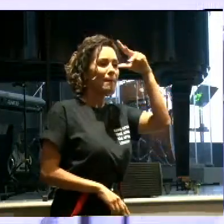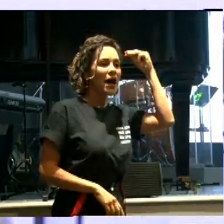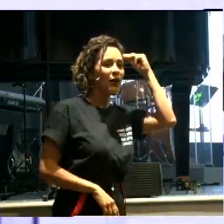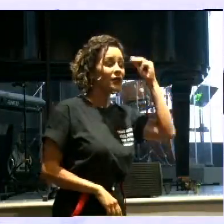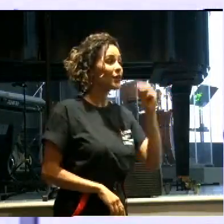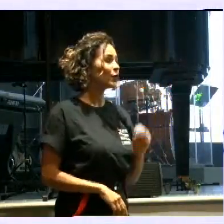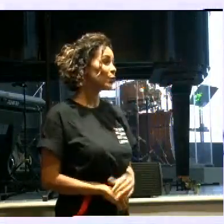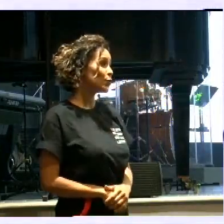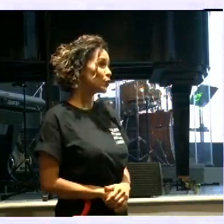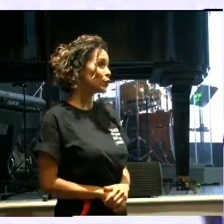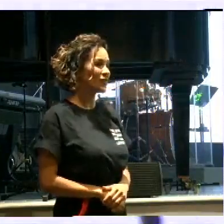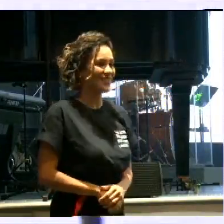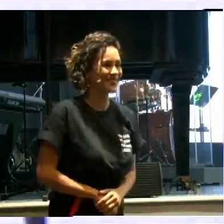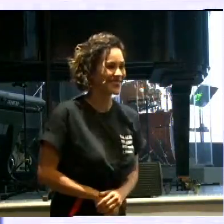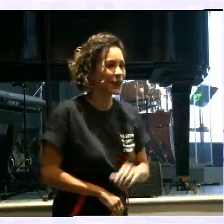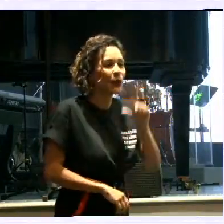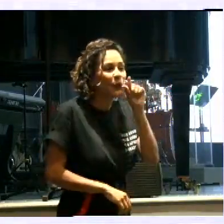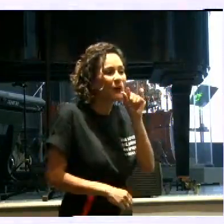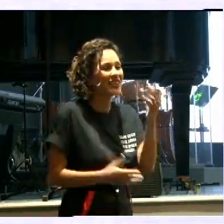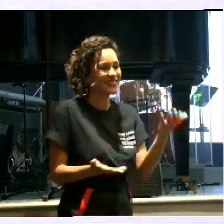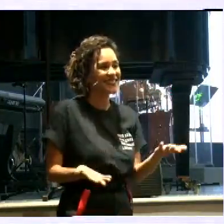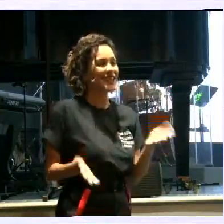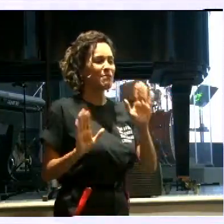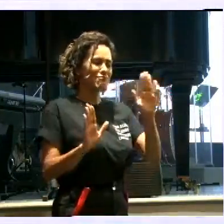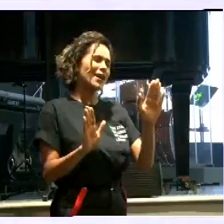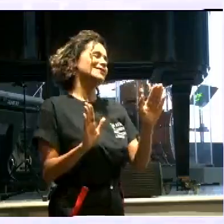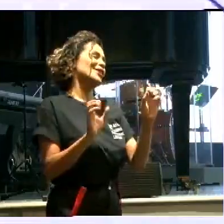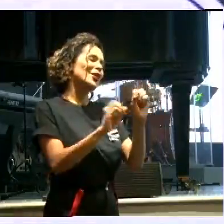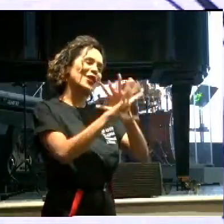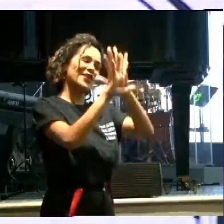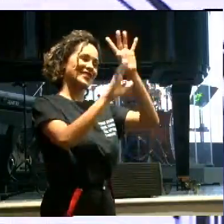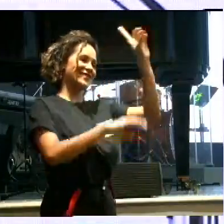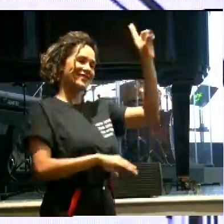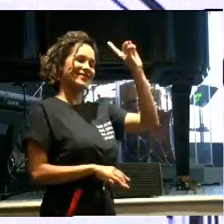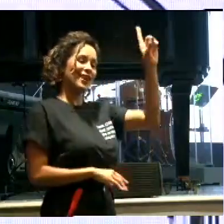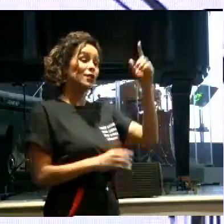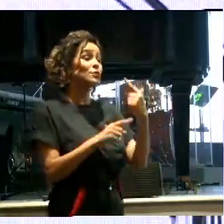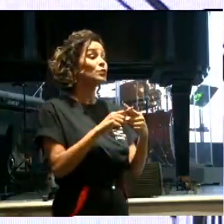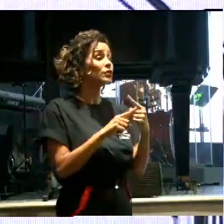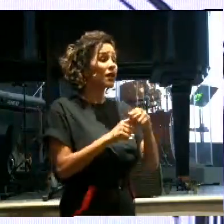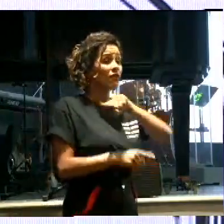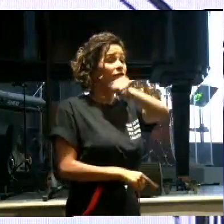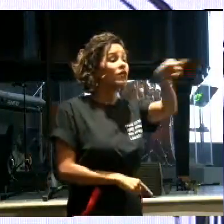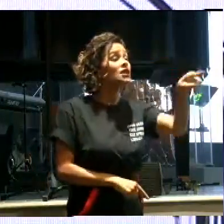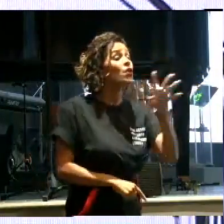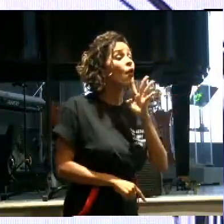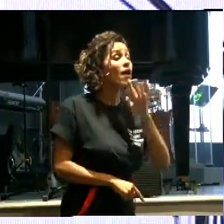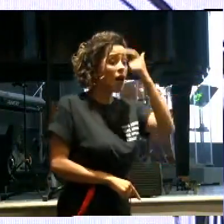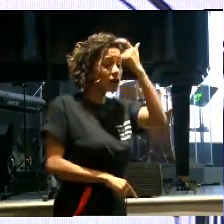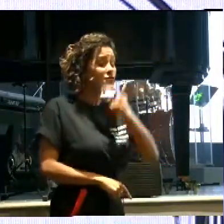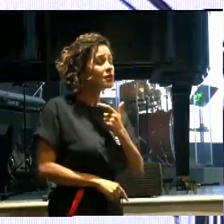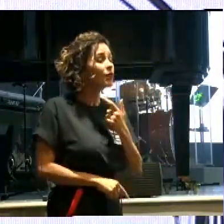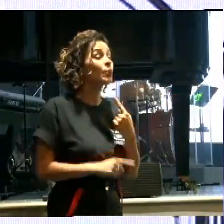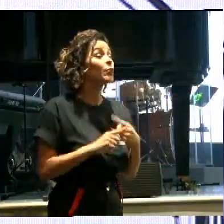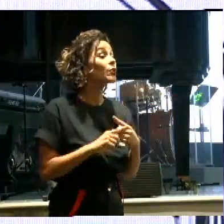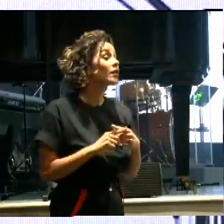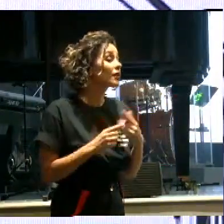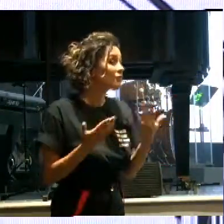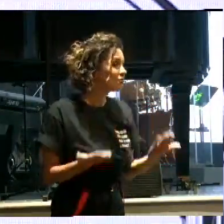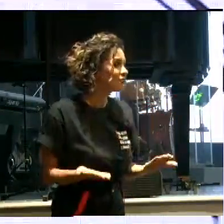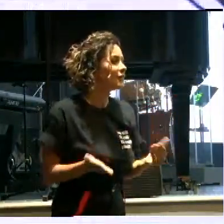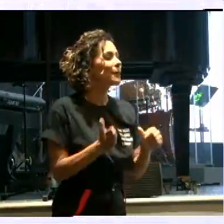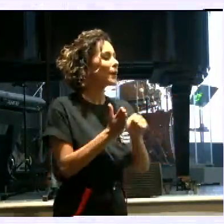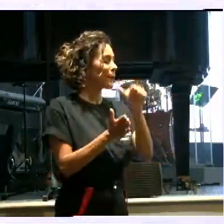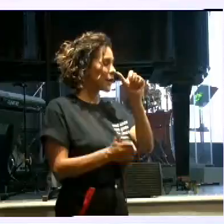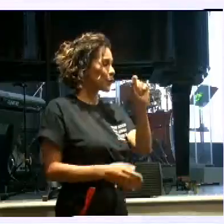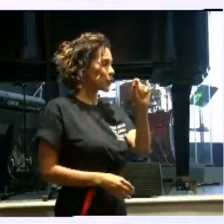mas eu louvo a Deus porque, sabe por que que você está me conhecendo hoje? Primeiro,